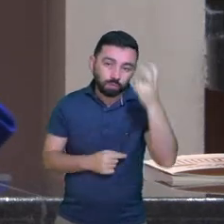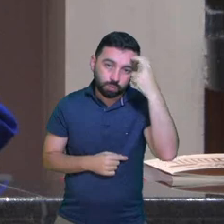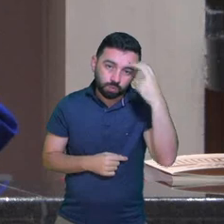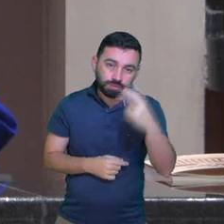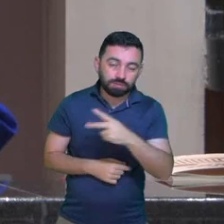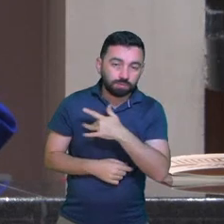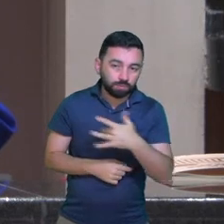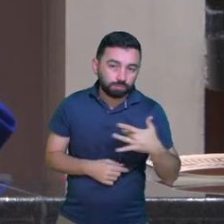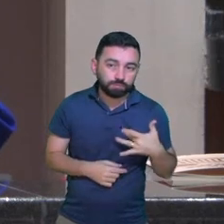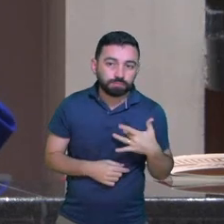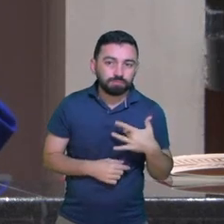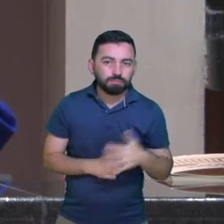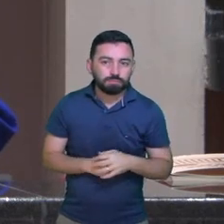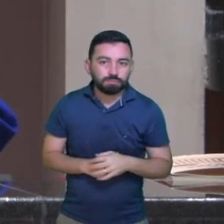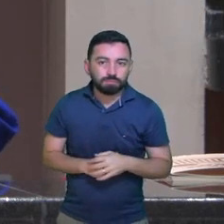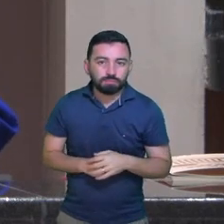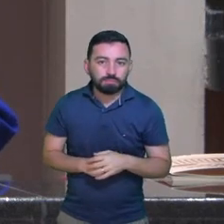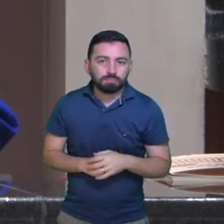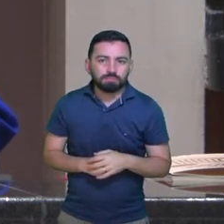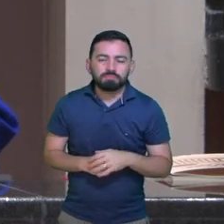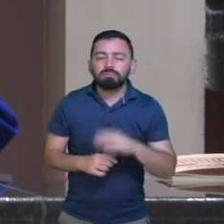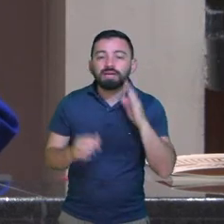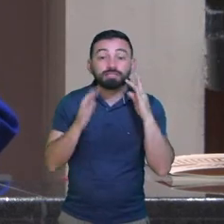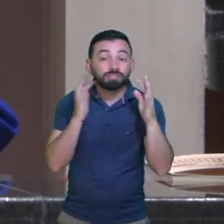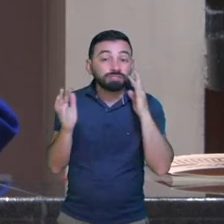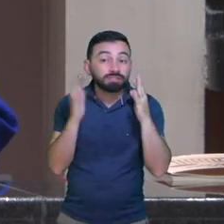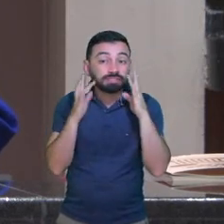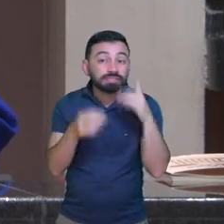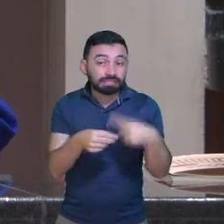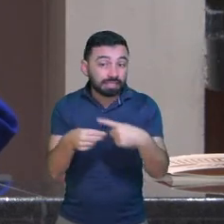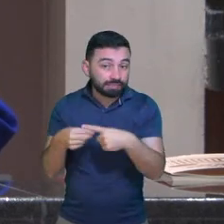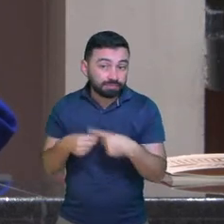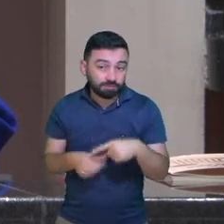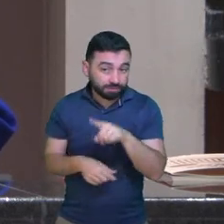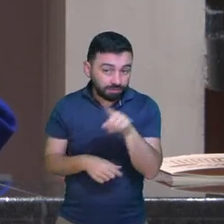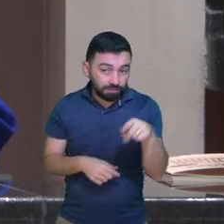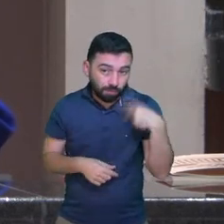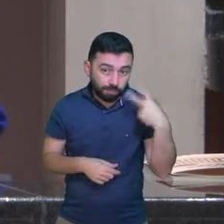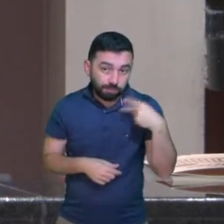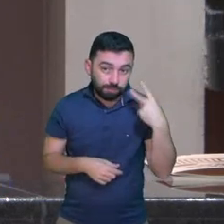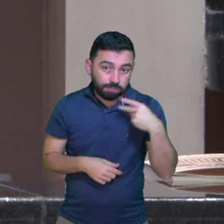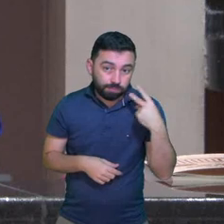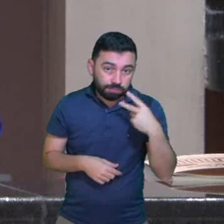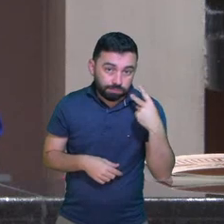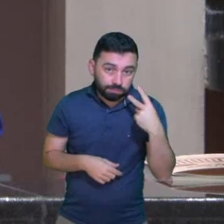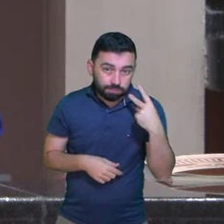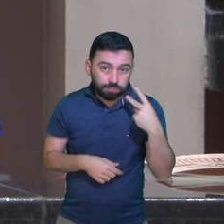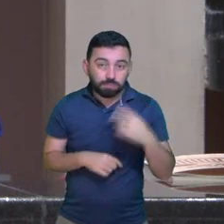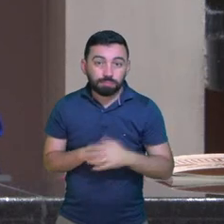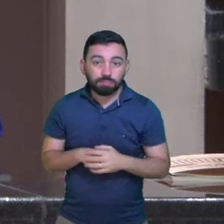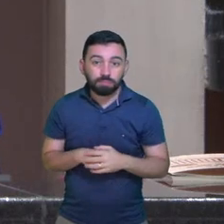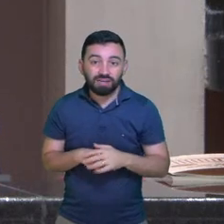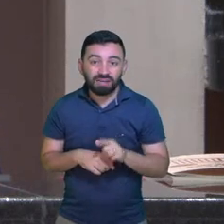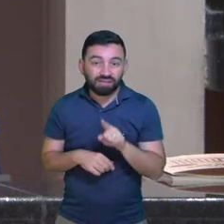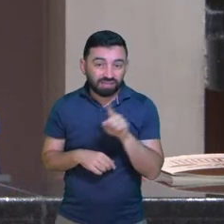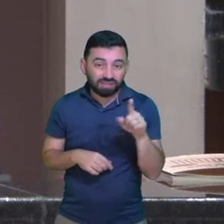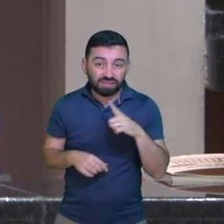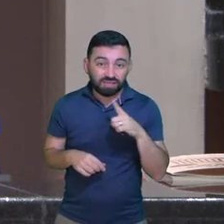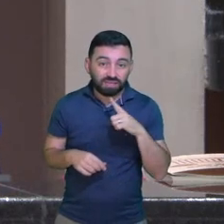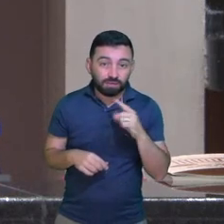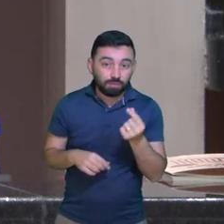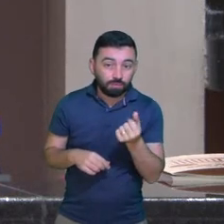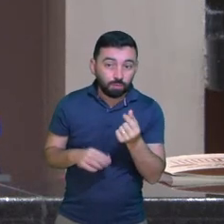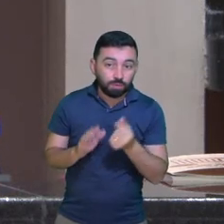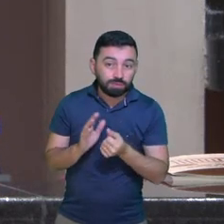saúde vocês Imaginem nos municípios de vocês se um vereador da Câmara de Vereadores tivesse o orçamento